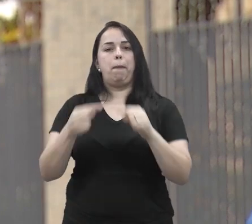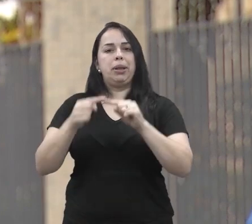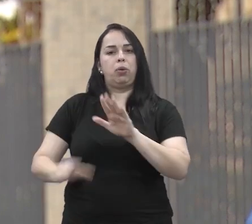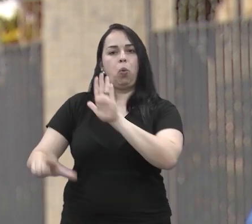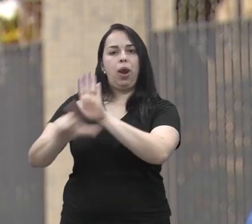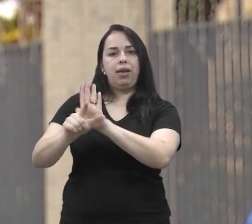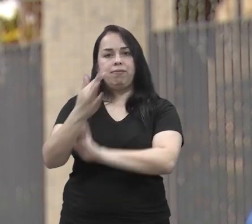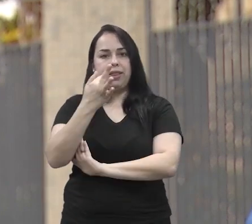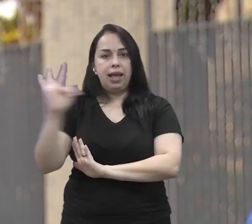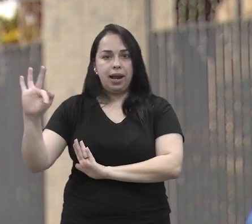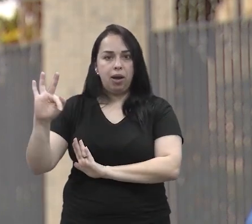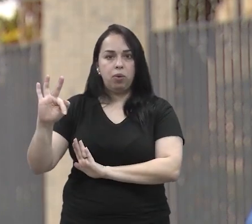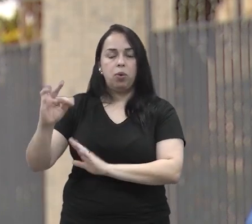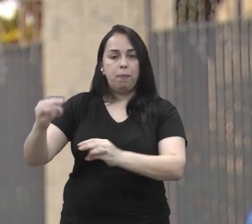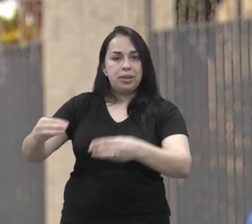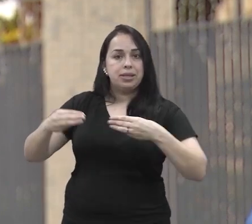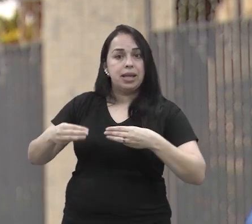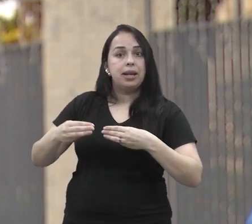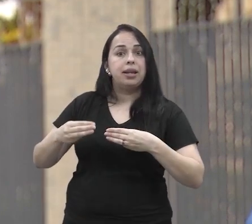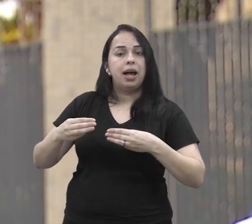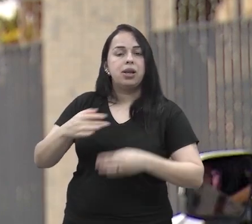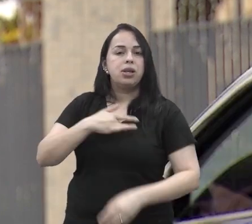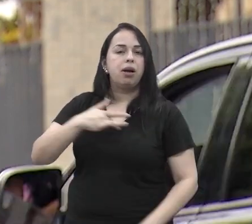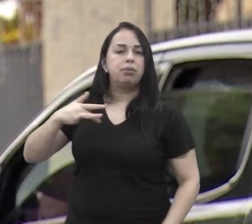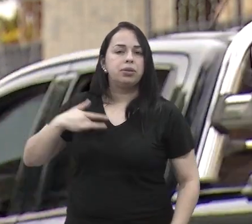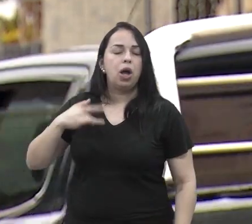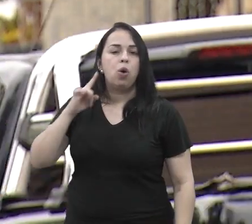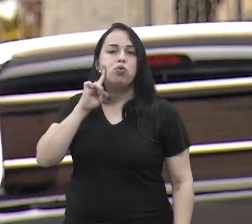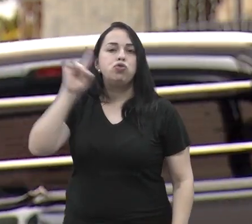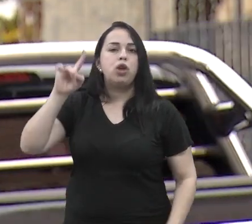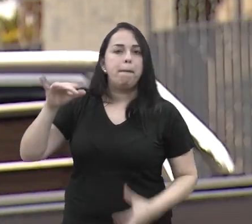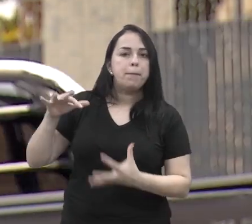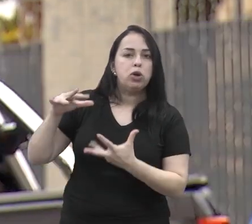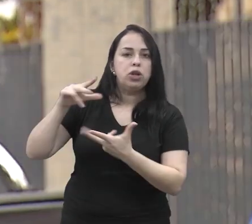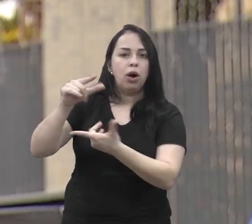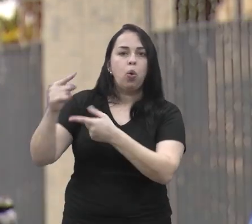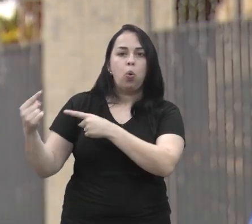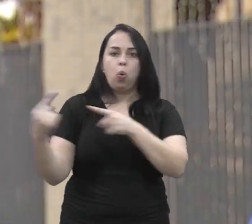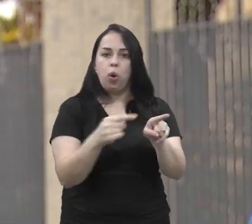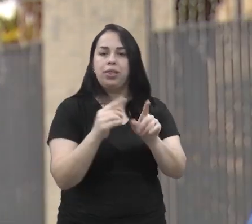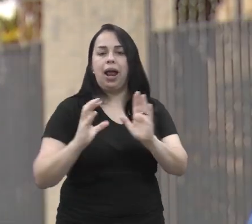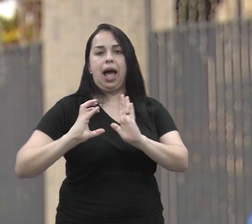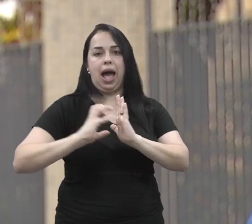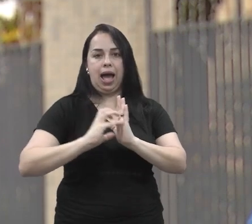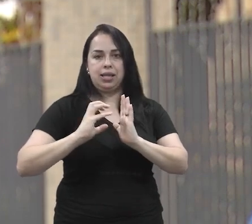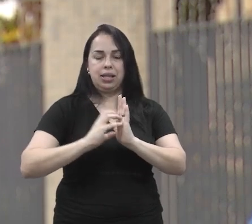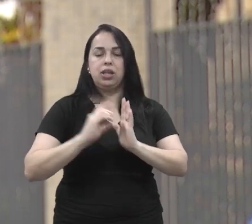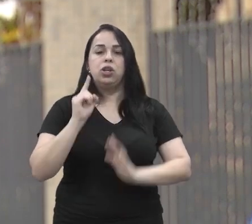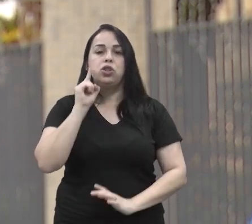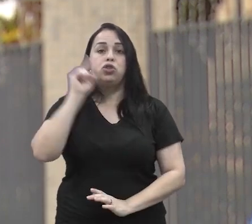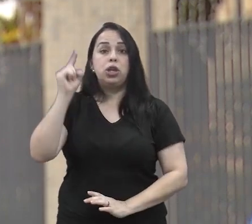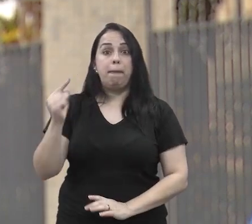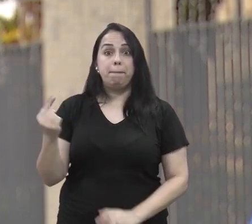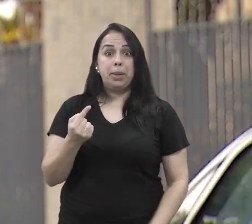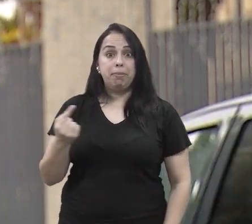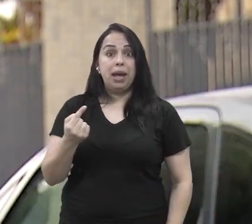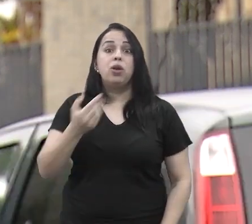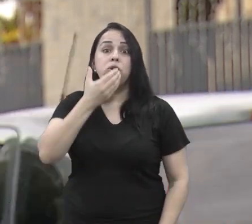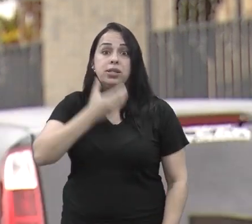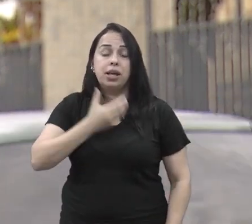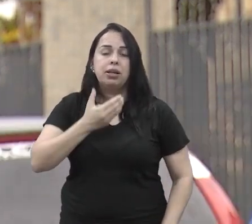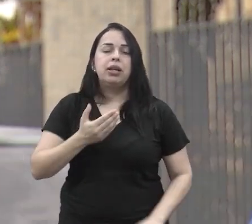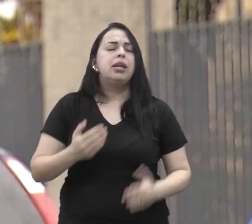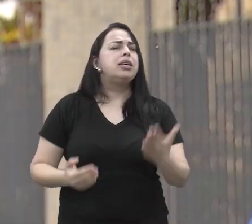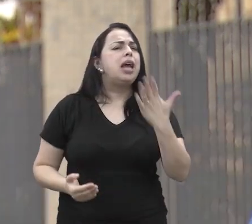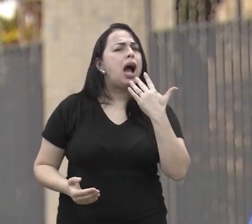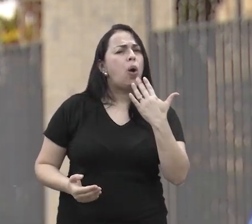em 2017. O mês foi escolhido pelo Ministério da Saúde por conta do Dia Mundial de Combate à AIDS, que